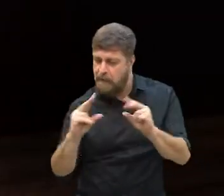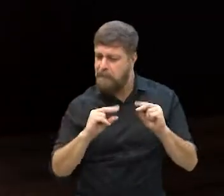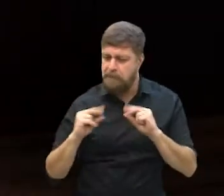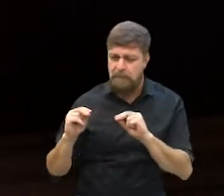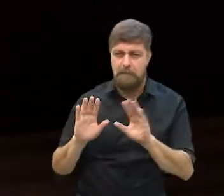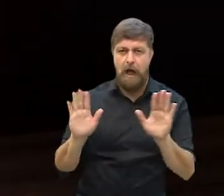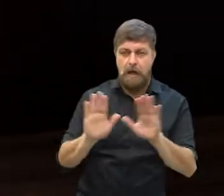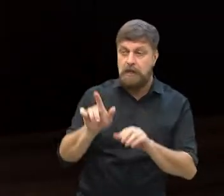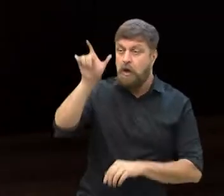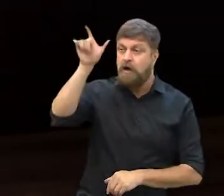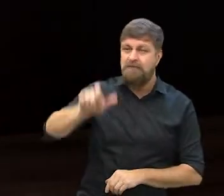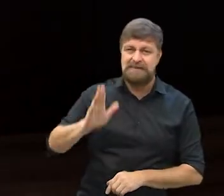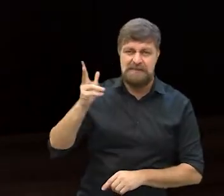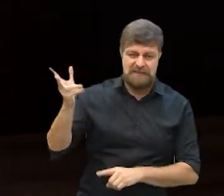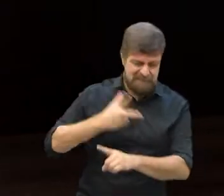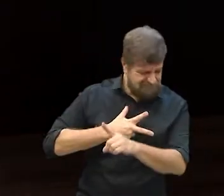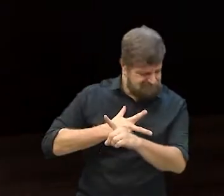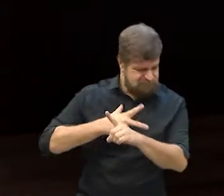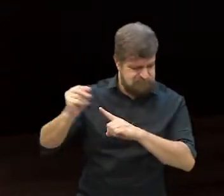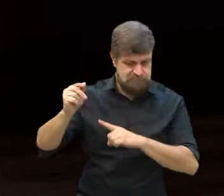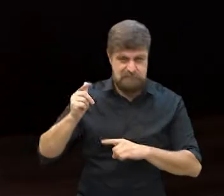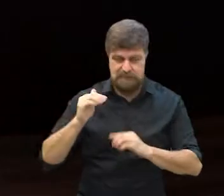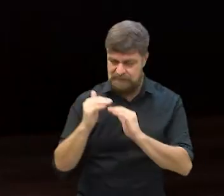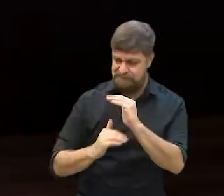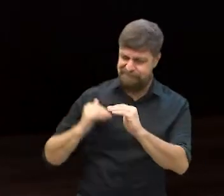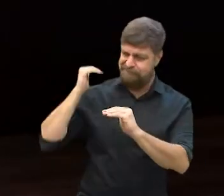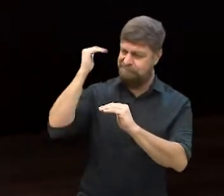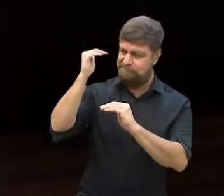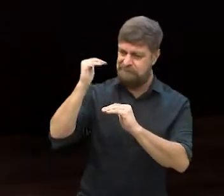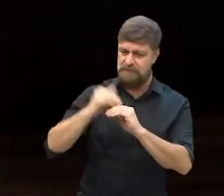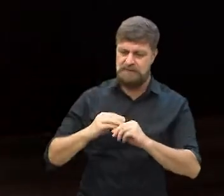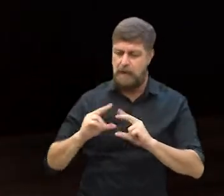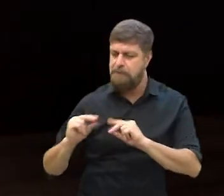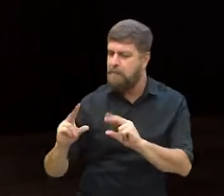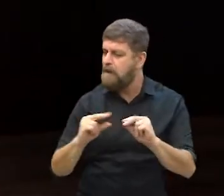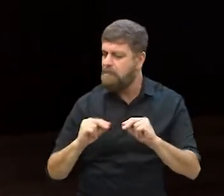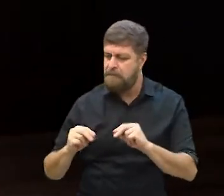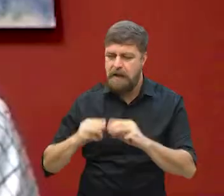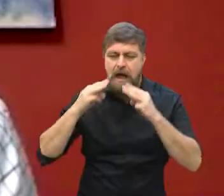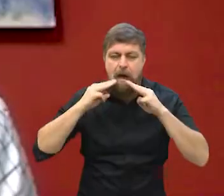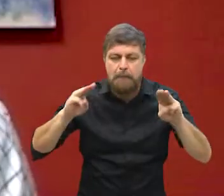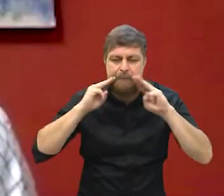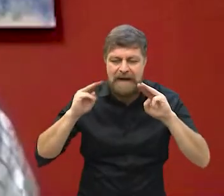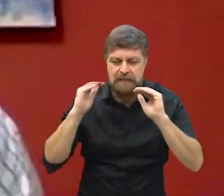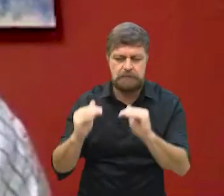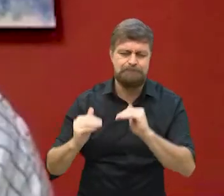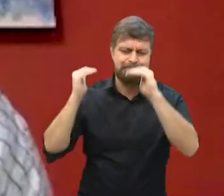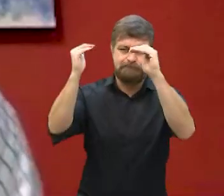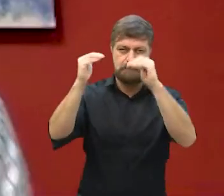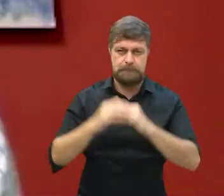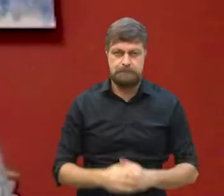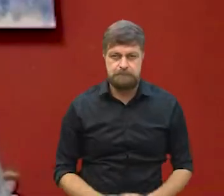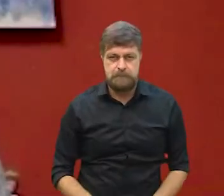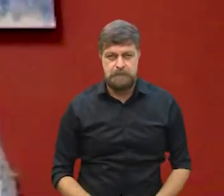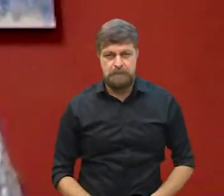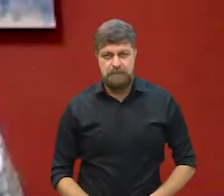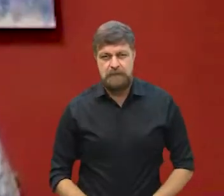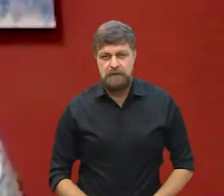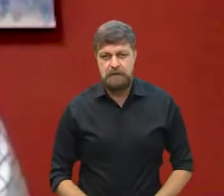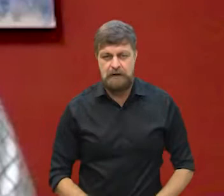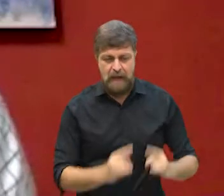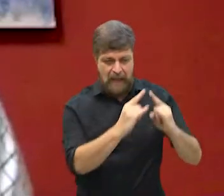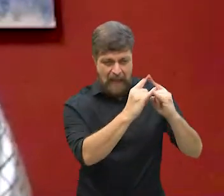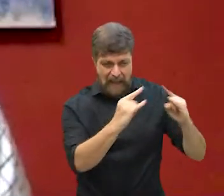tal, mas vocês já ultrapassaram esse nível do boca a boca, né? Mirna, a feira